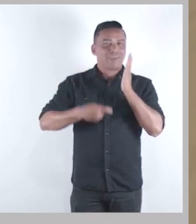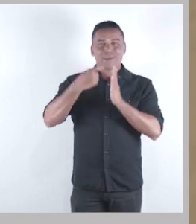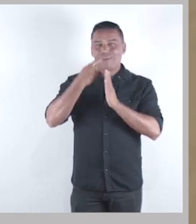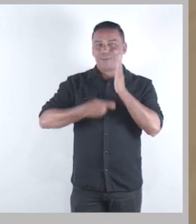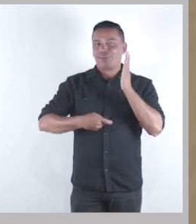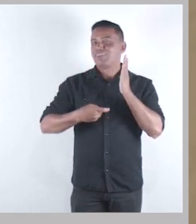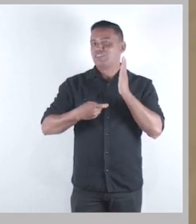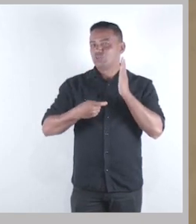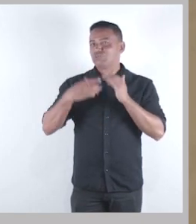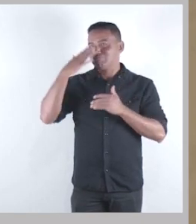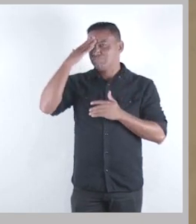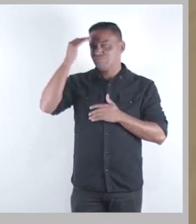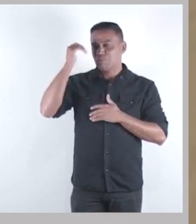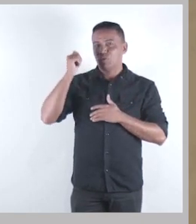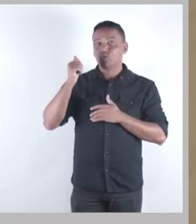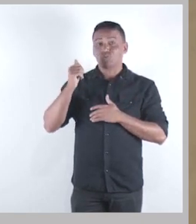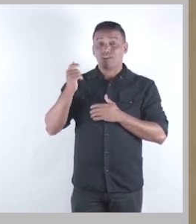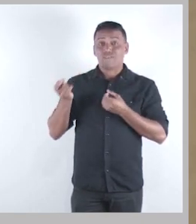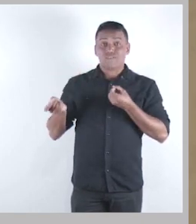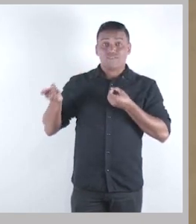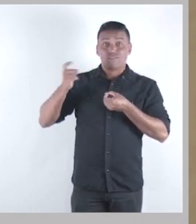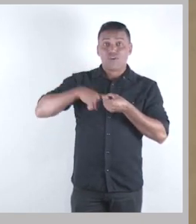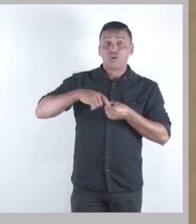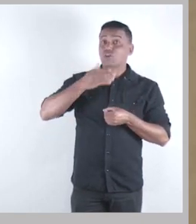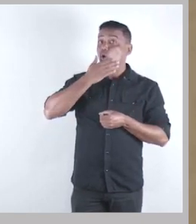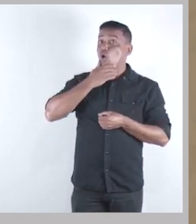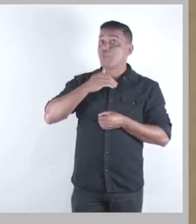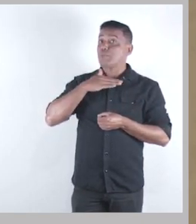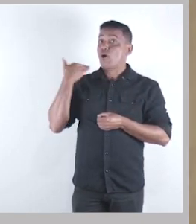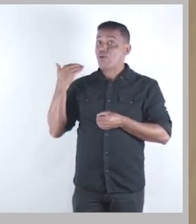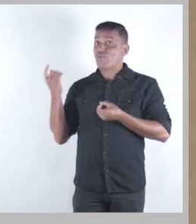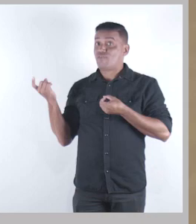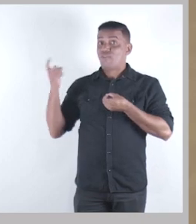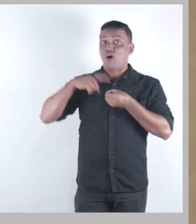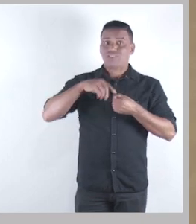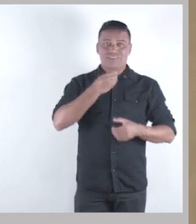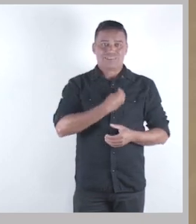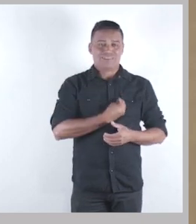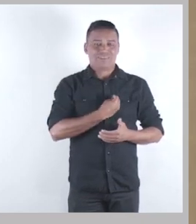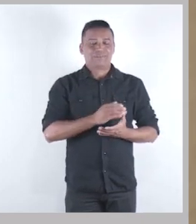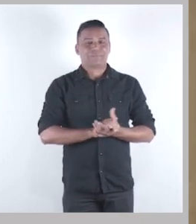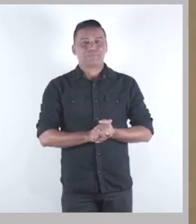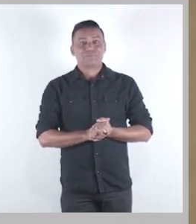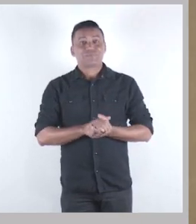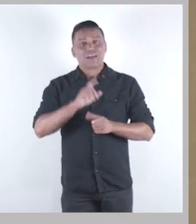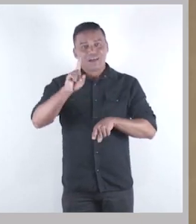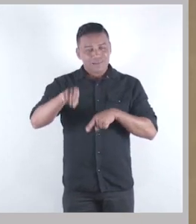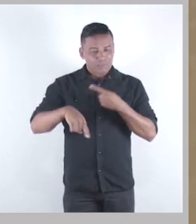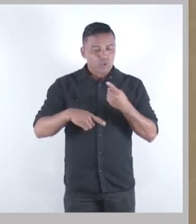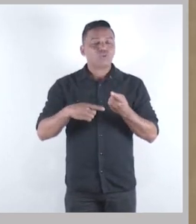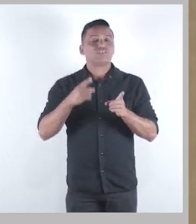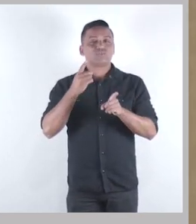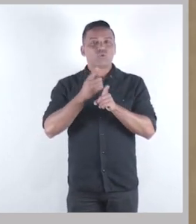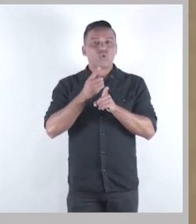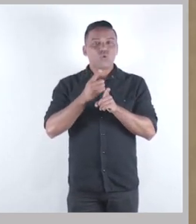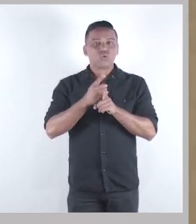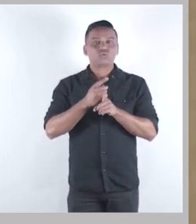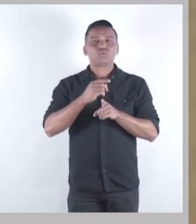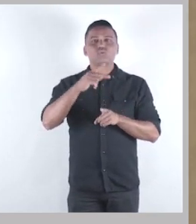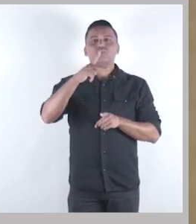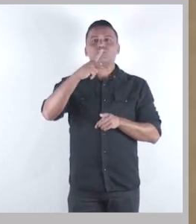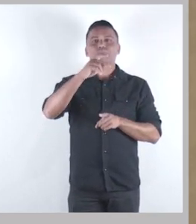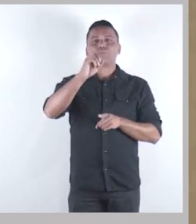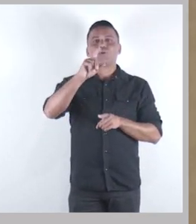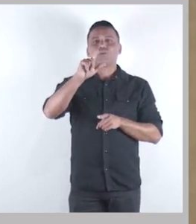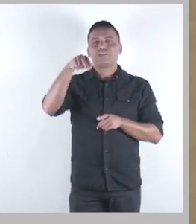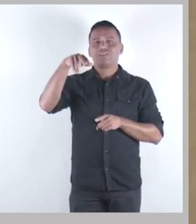bastante badalado, que é O Regresso do Morto. Não me lembro exatamente quantos é que éramos. Depois tivemos um encontro com a Paulina Chiziane, em casa